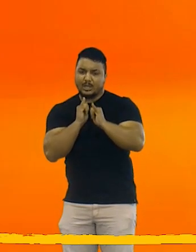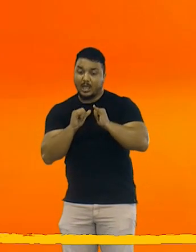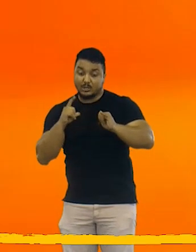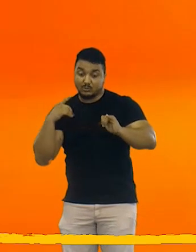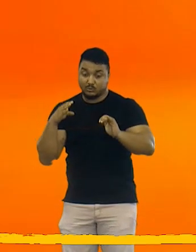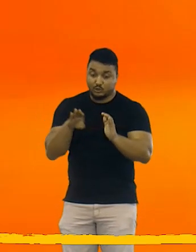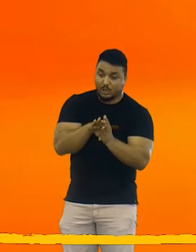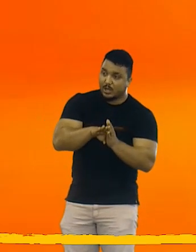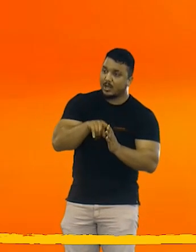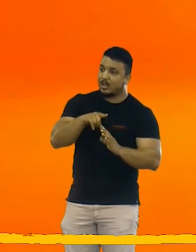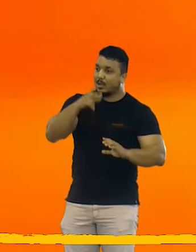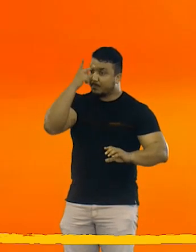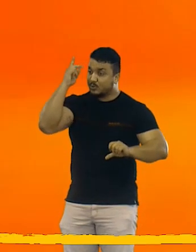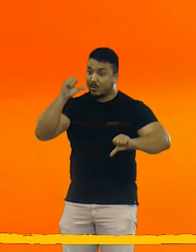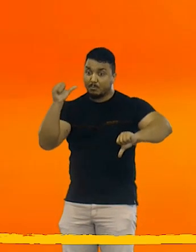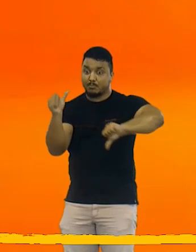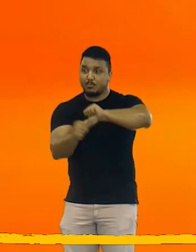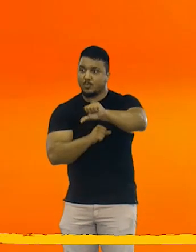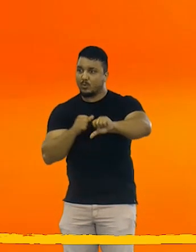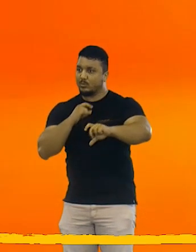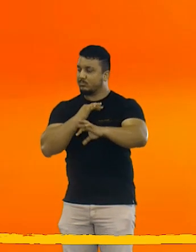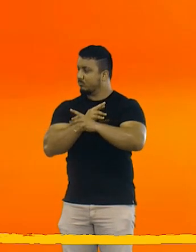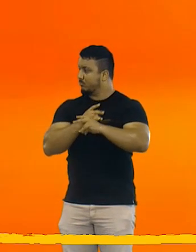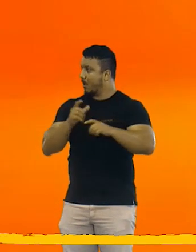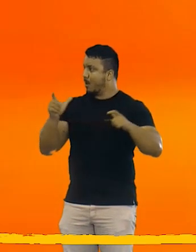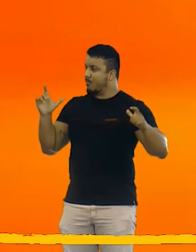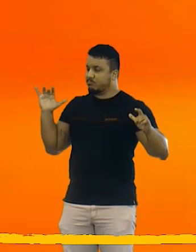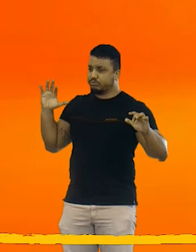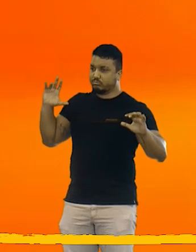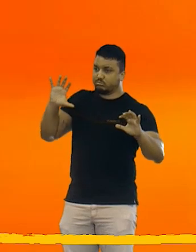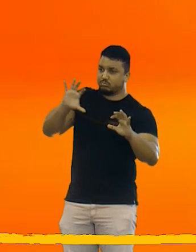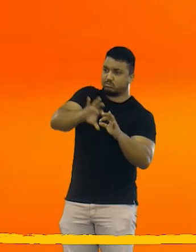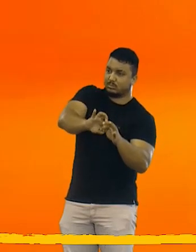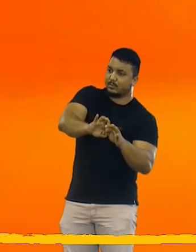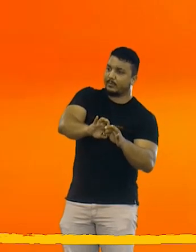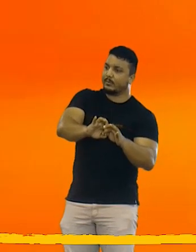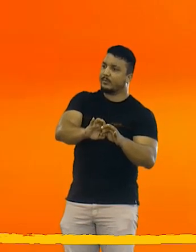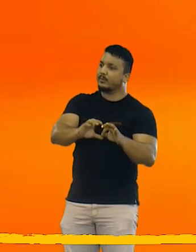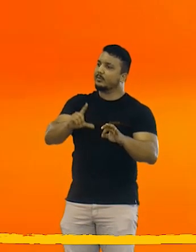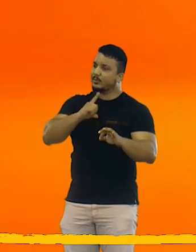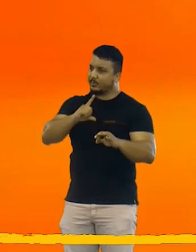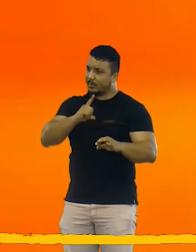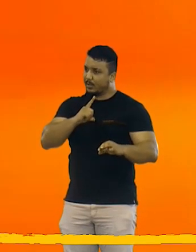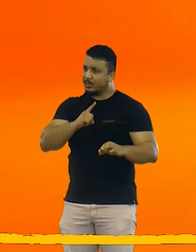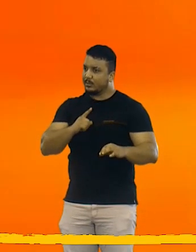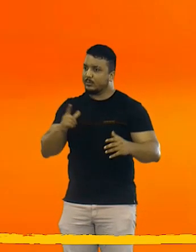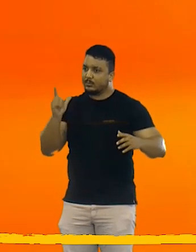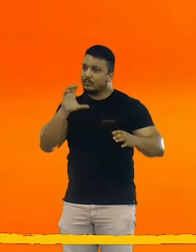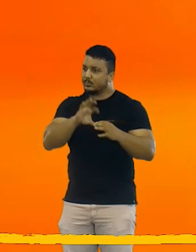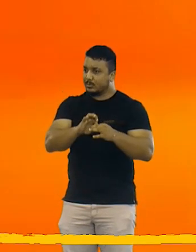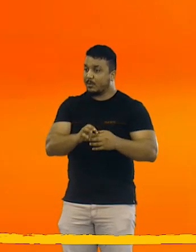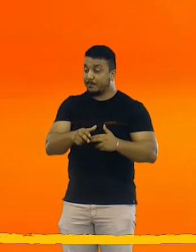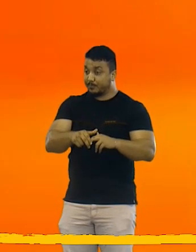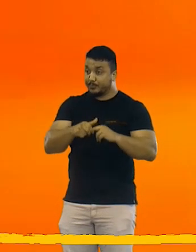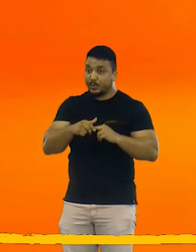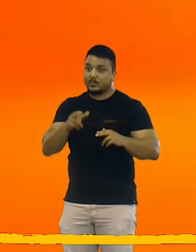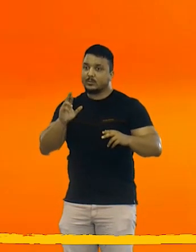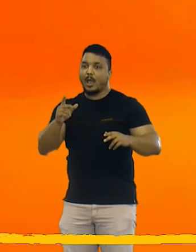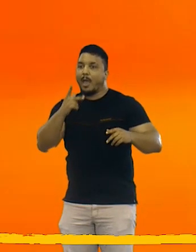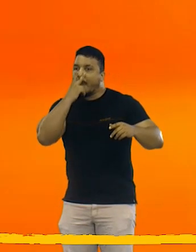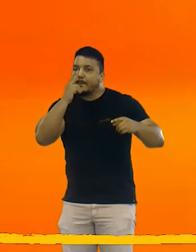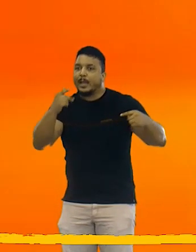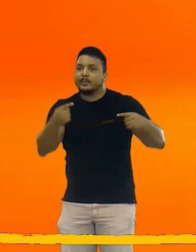muda, né? A tribo urbana cada vez mais conectada às tribos rurais. Não existe